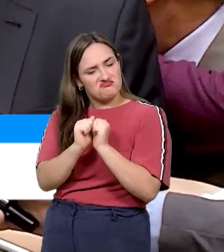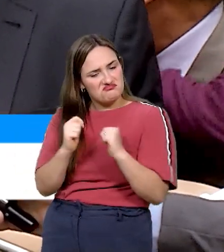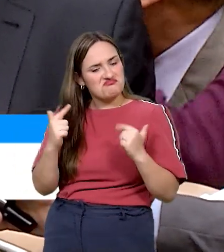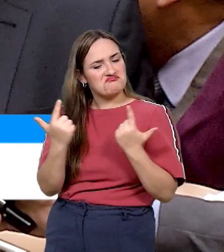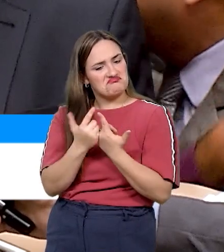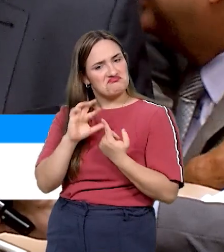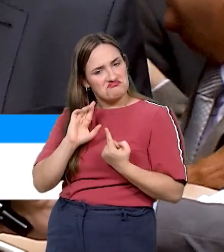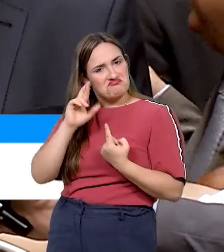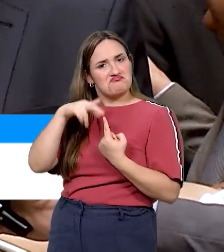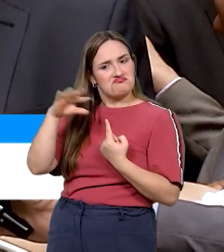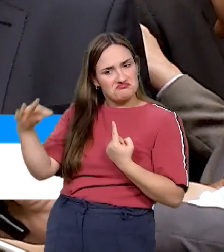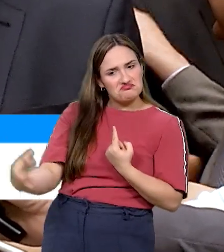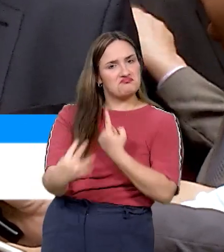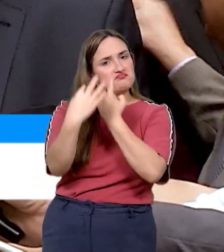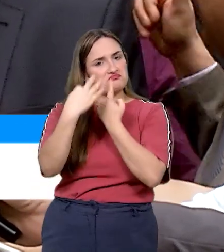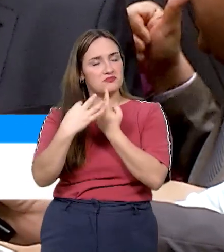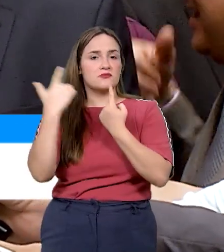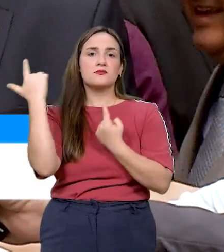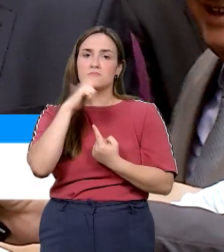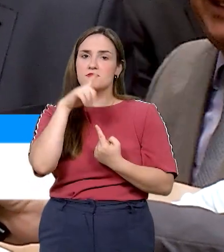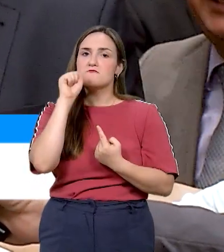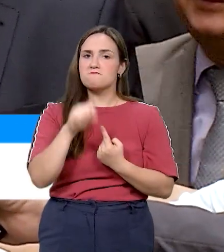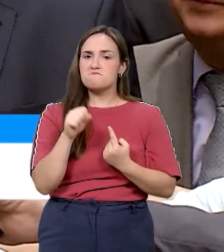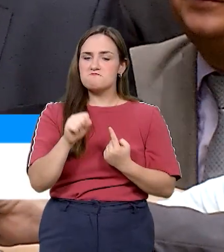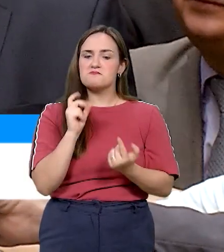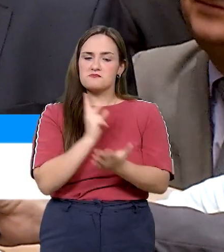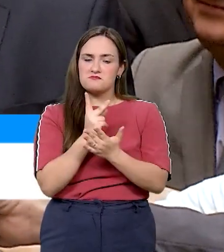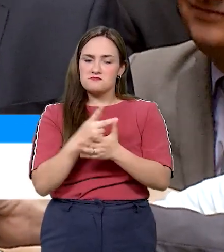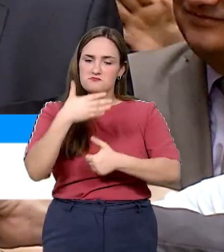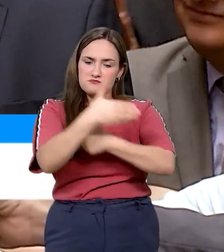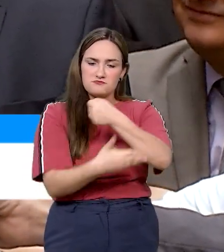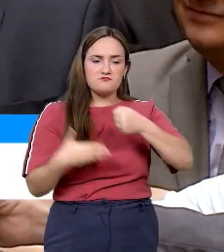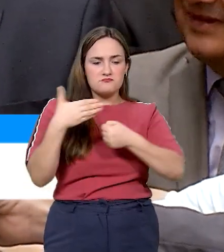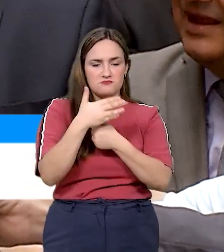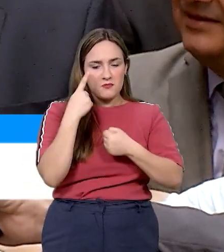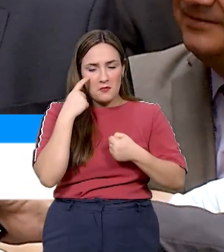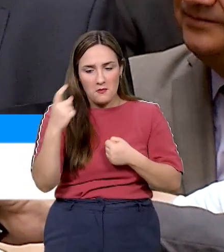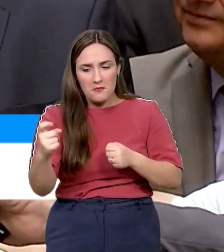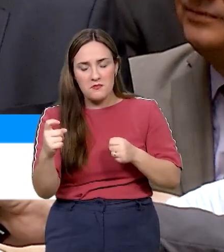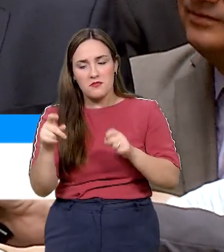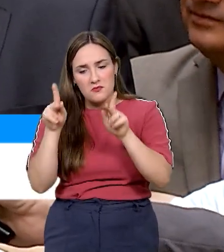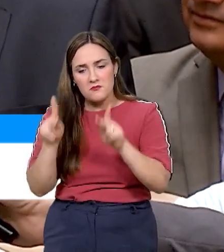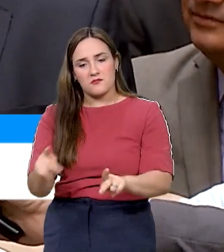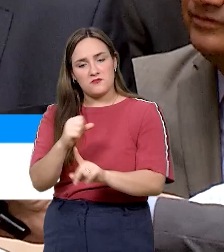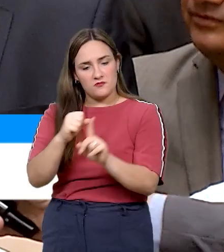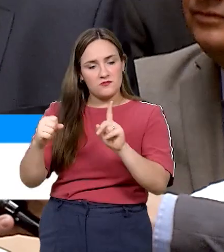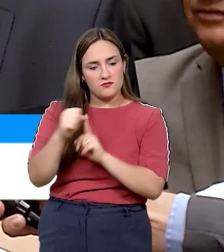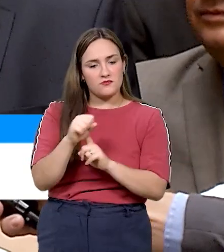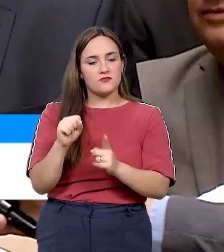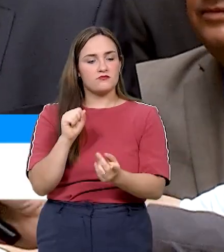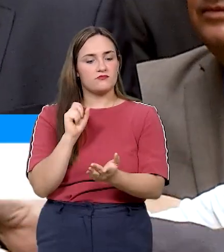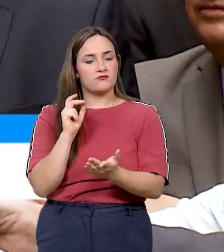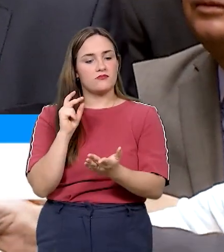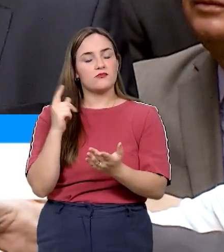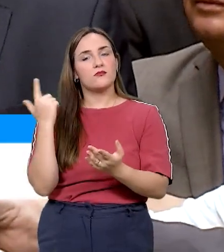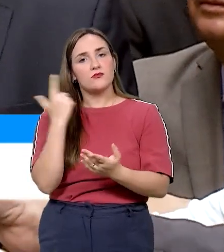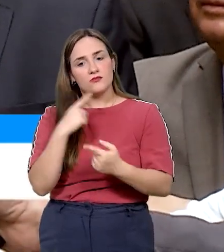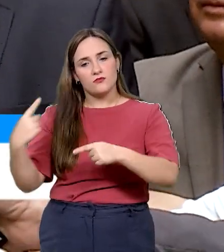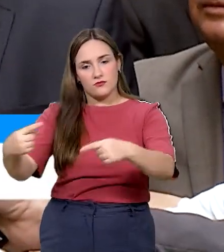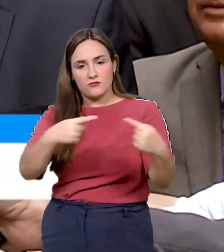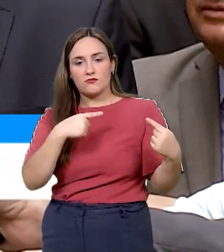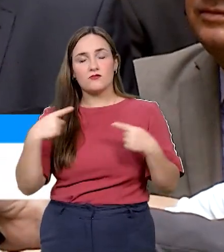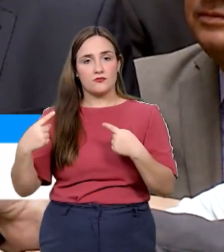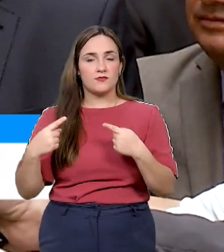a Assembleia tem sido um poder que procura sempre na defesa do interesse público, fazer o debate